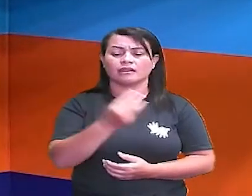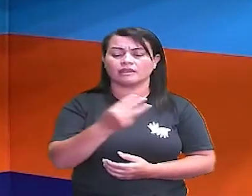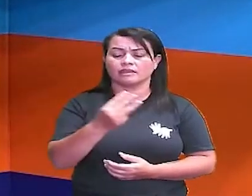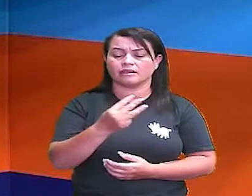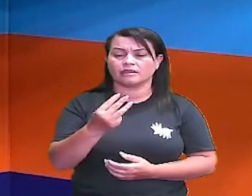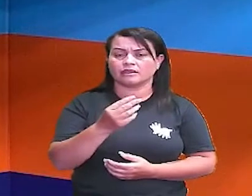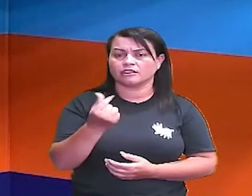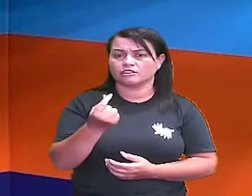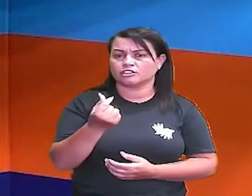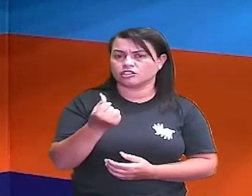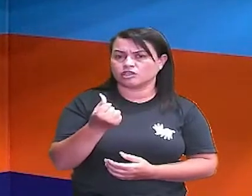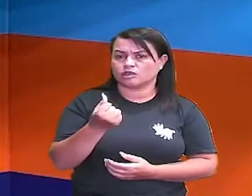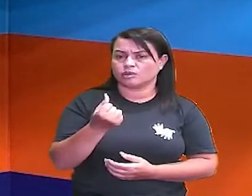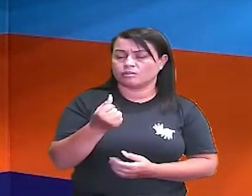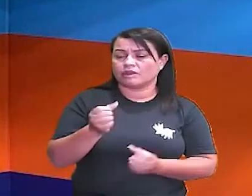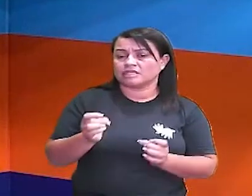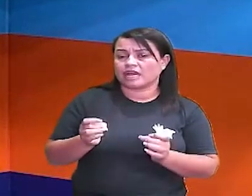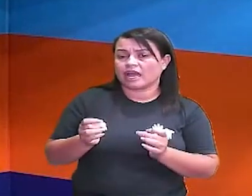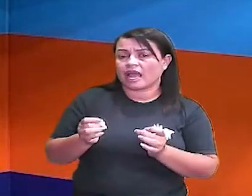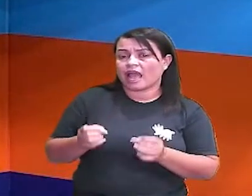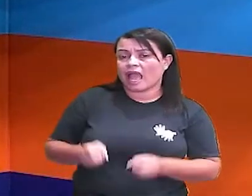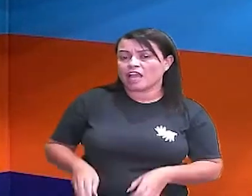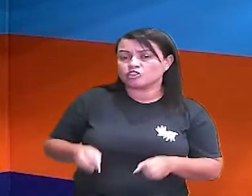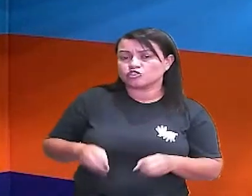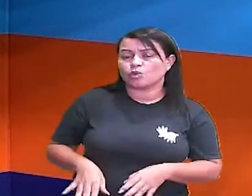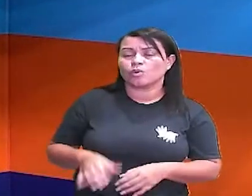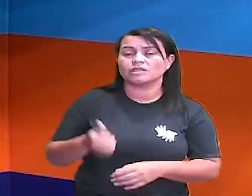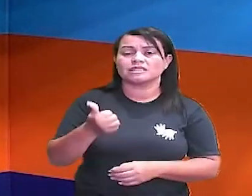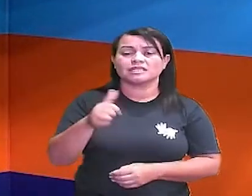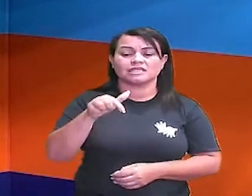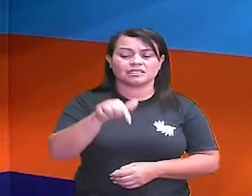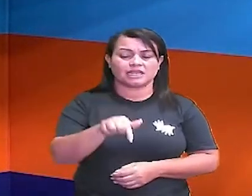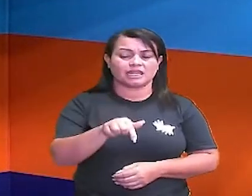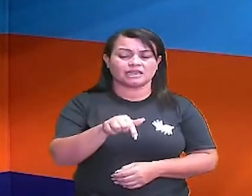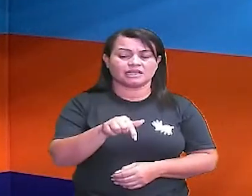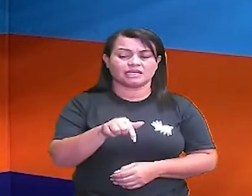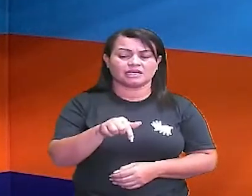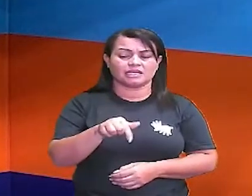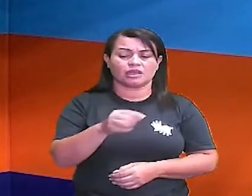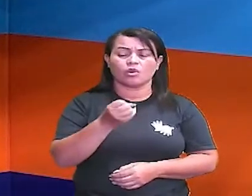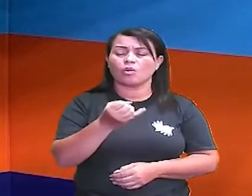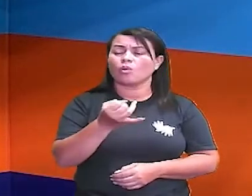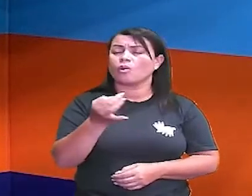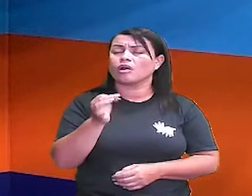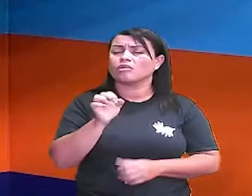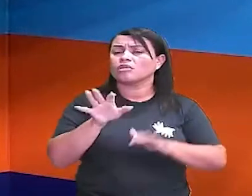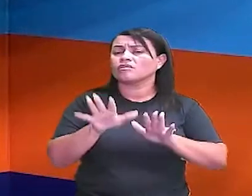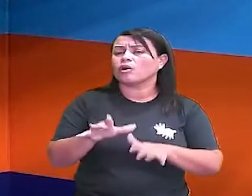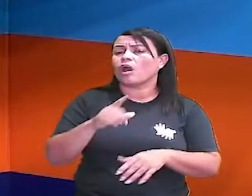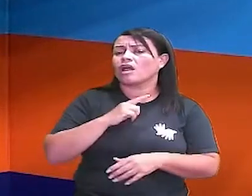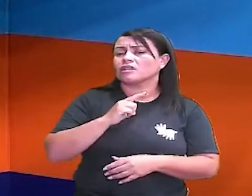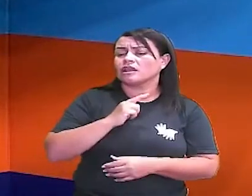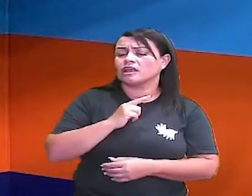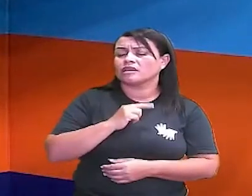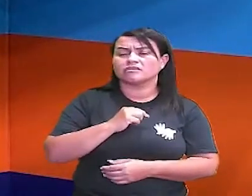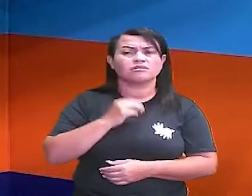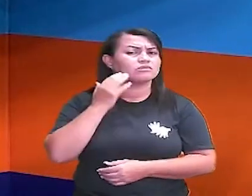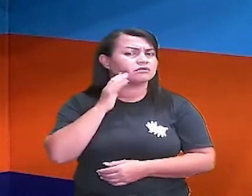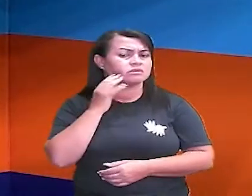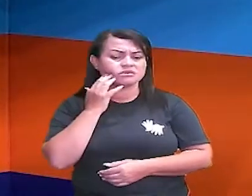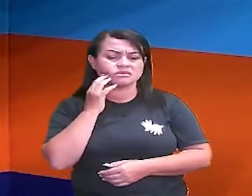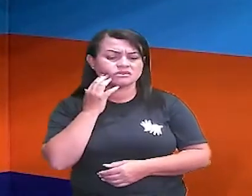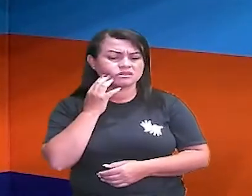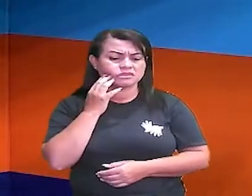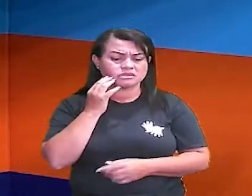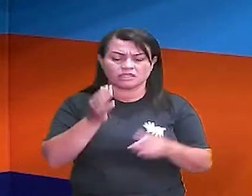17. Você quer saber quanto ela ficou? A professora, não dá para fazer na